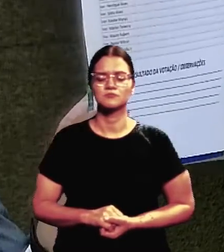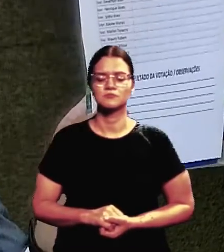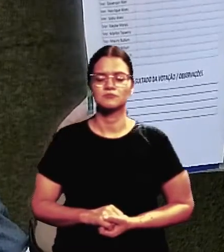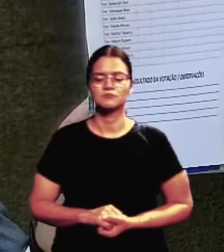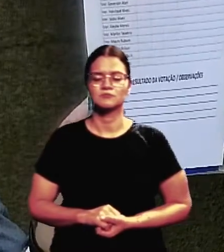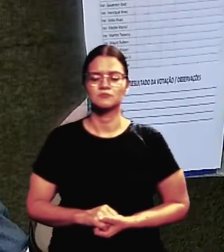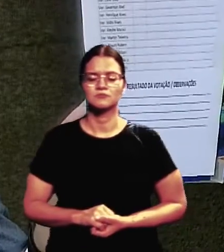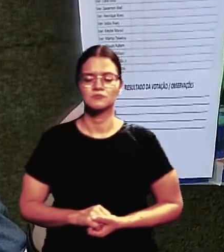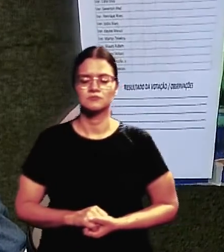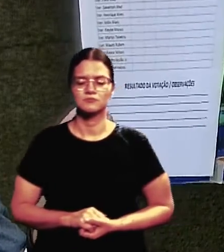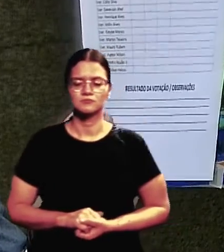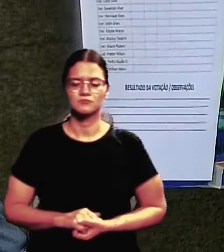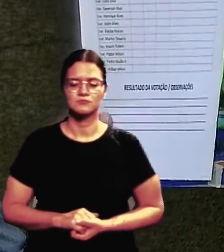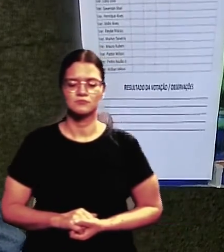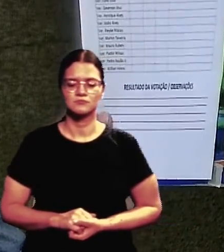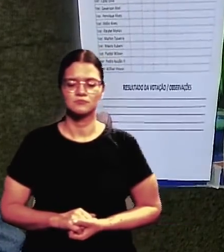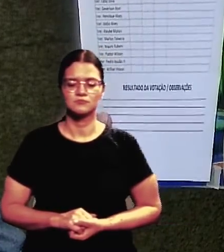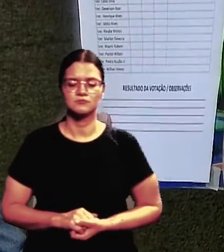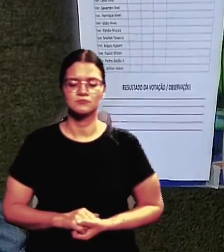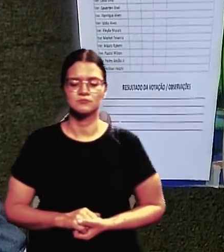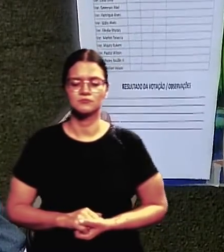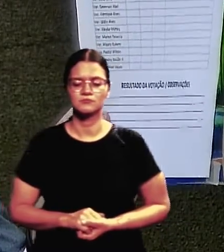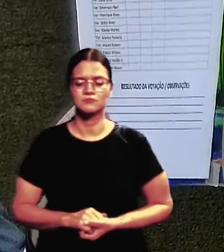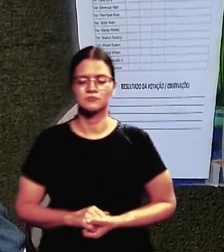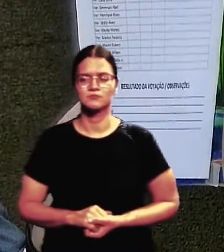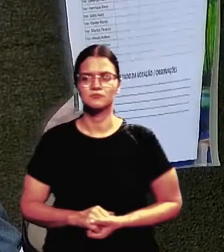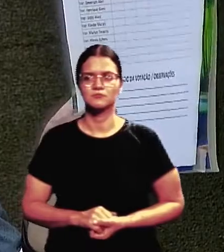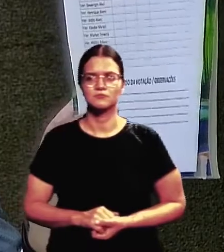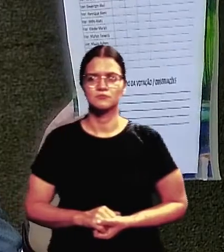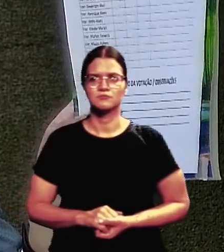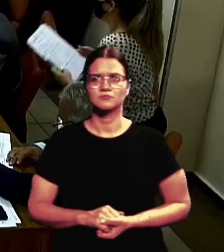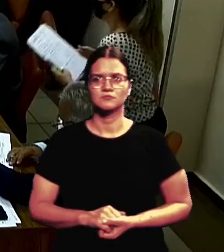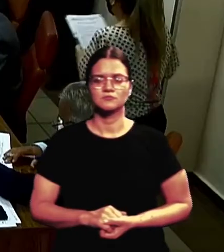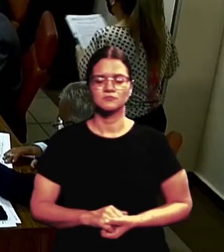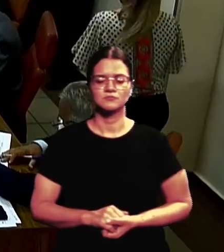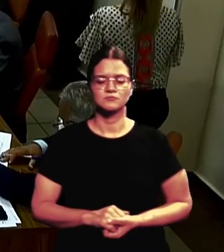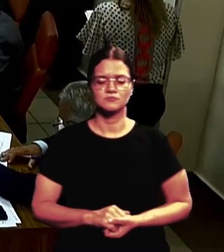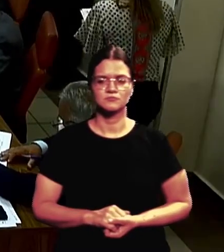Vereador, você deu uma olhada nos autos? Não, não foi eu, não foi